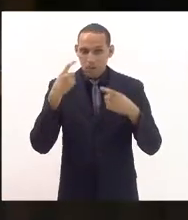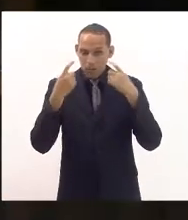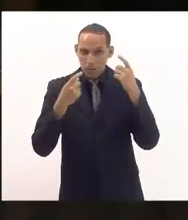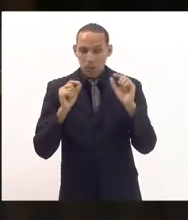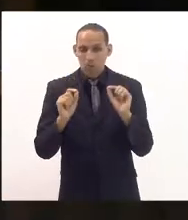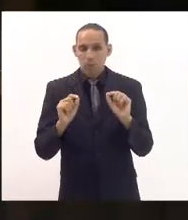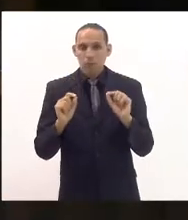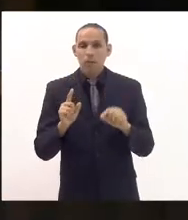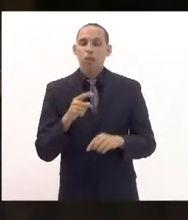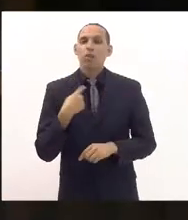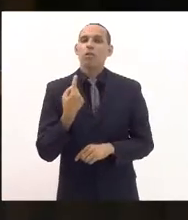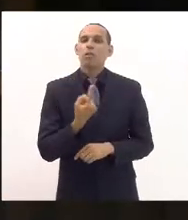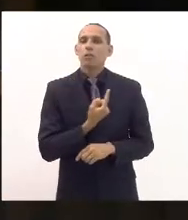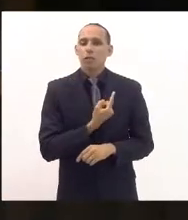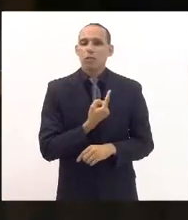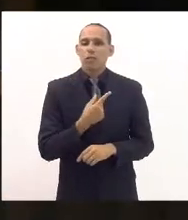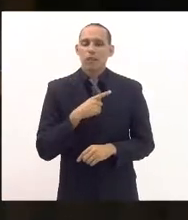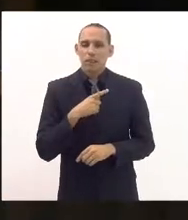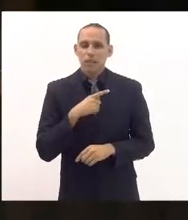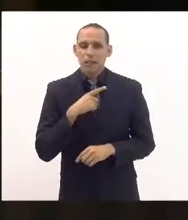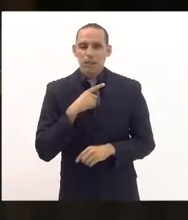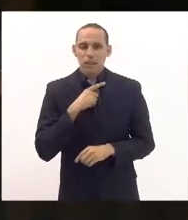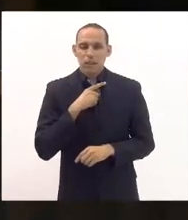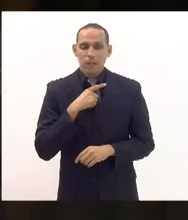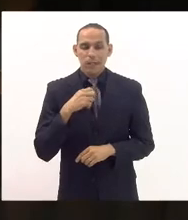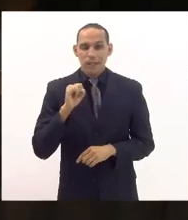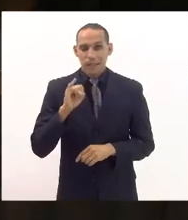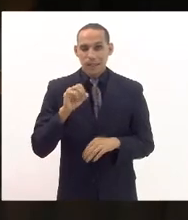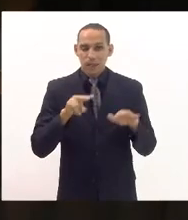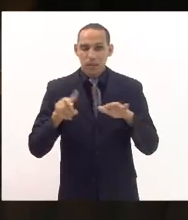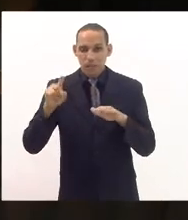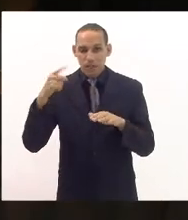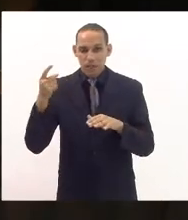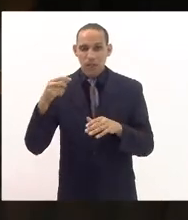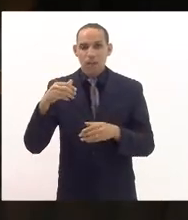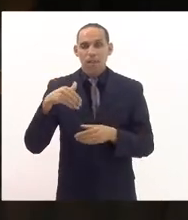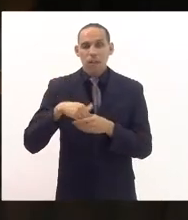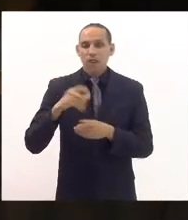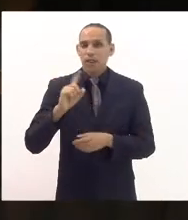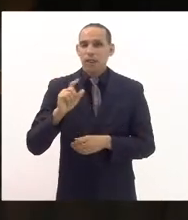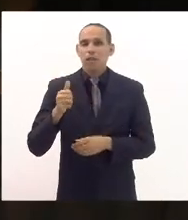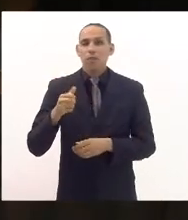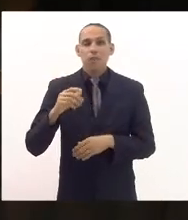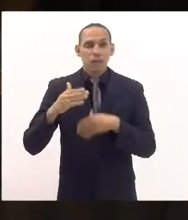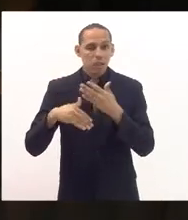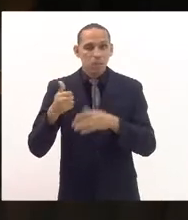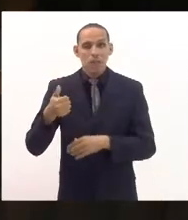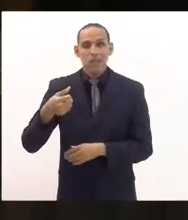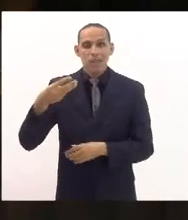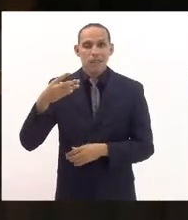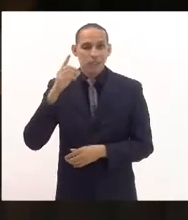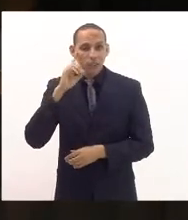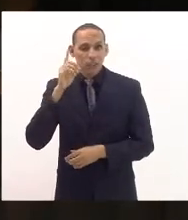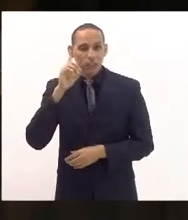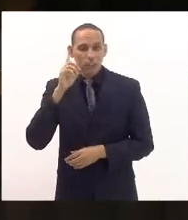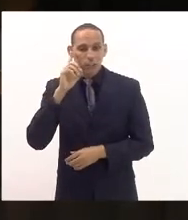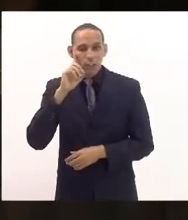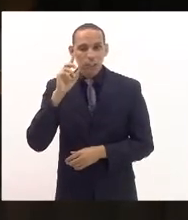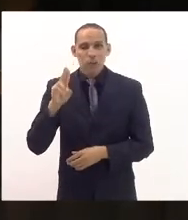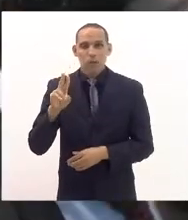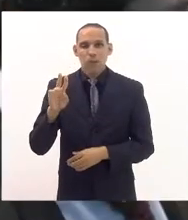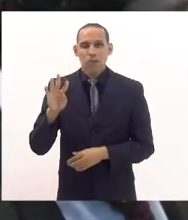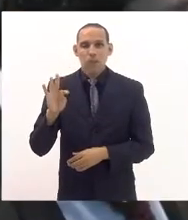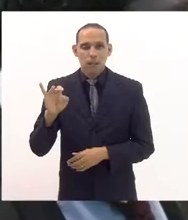preocupação nós vamos ter se você nós não voltarmos na próxima semana depois nós vamos ter três dias úteis só eu sei eu sei na verdade